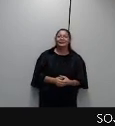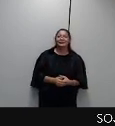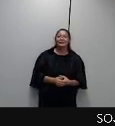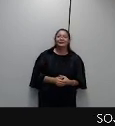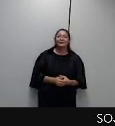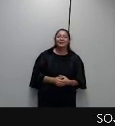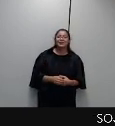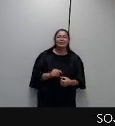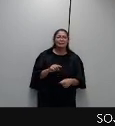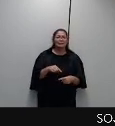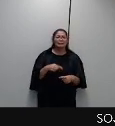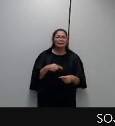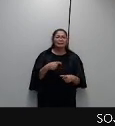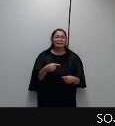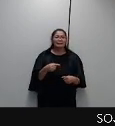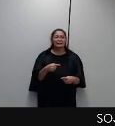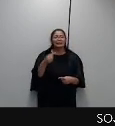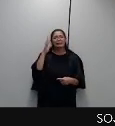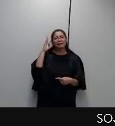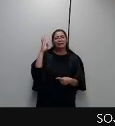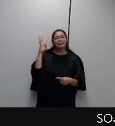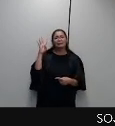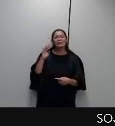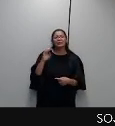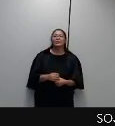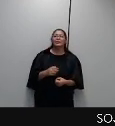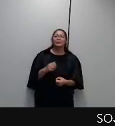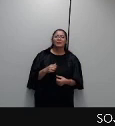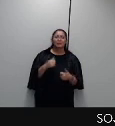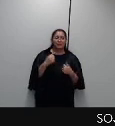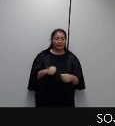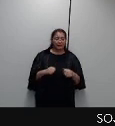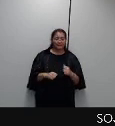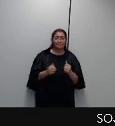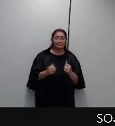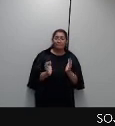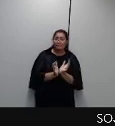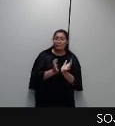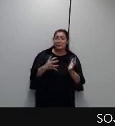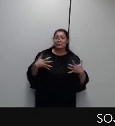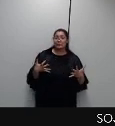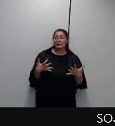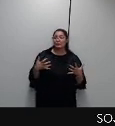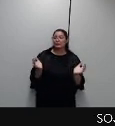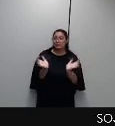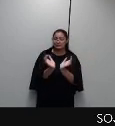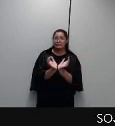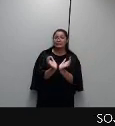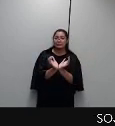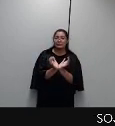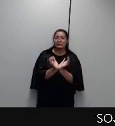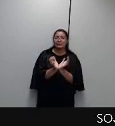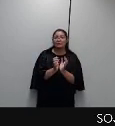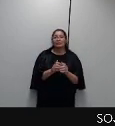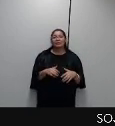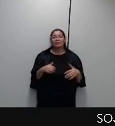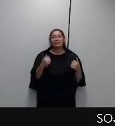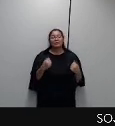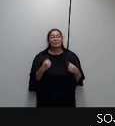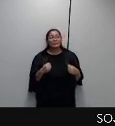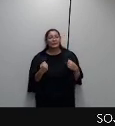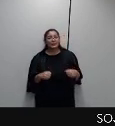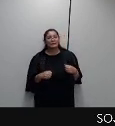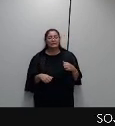fazer o bem lembrar do seguir a composição da maioria da sessão no tocante à necessidade de procedimentos